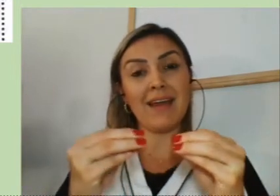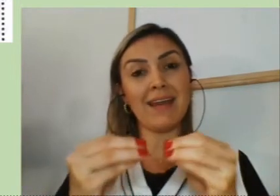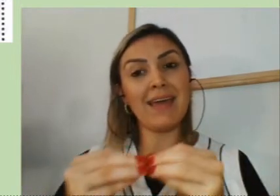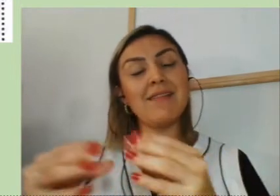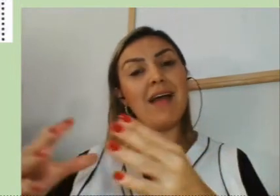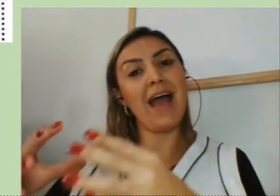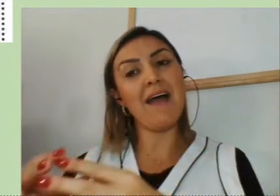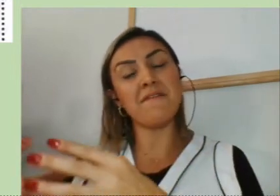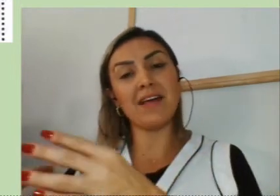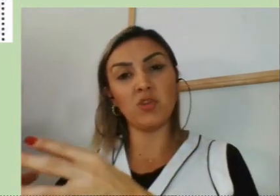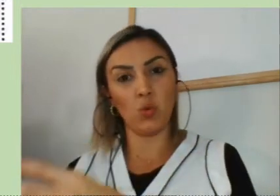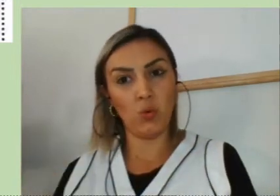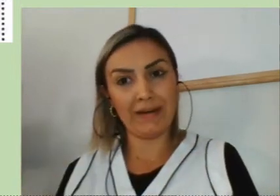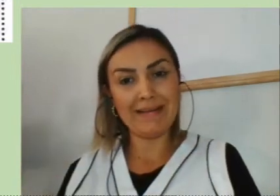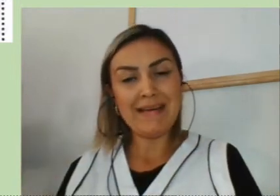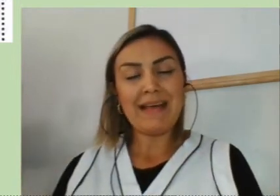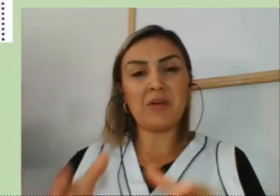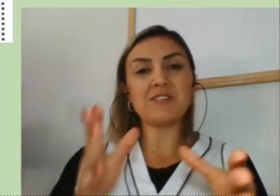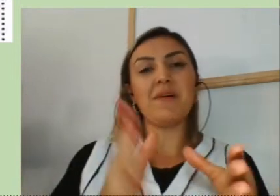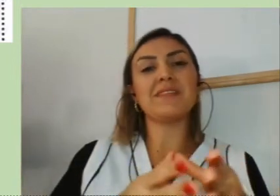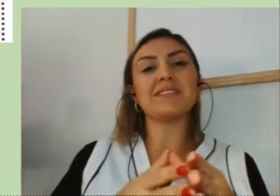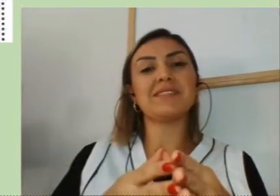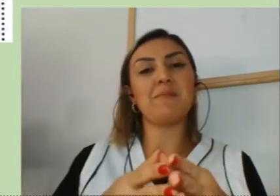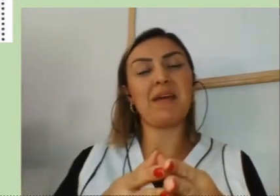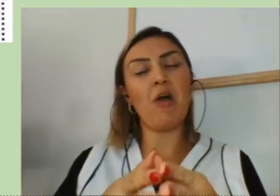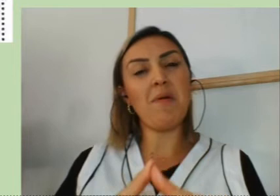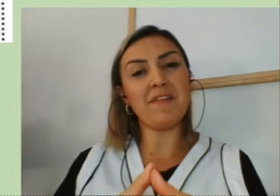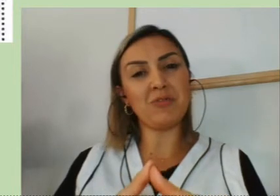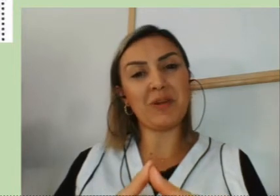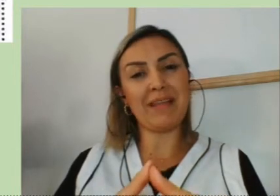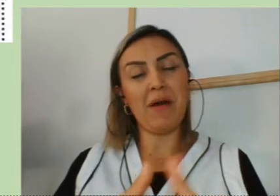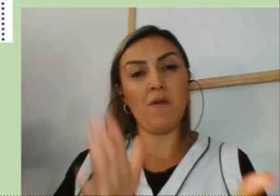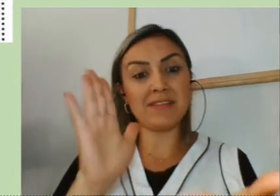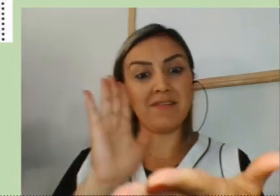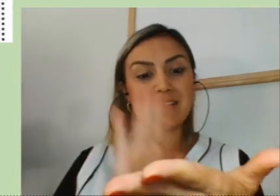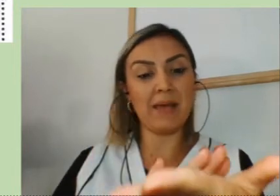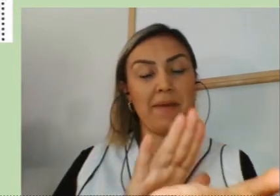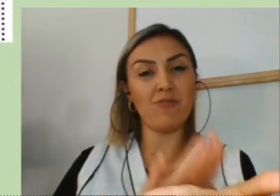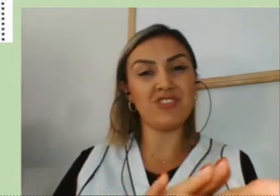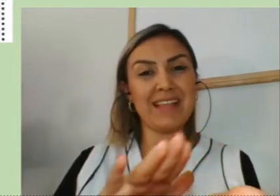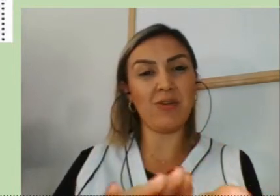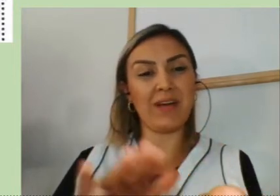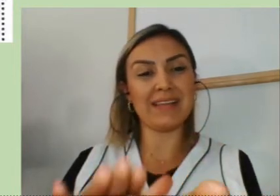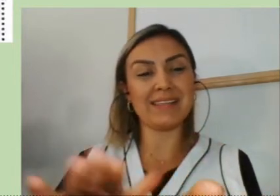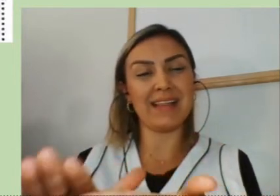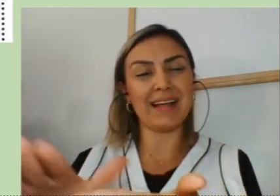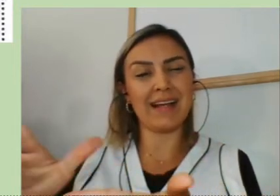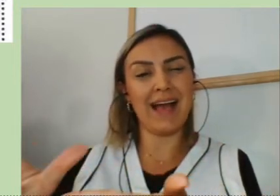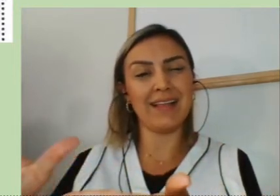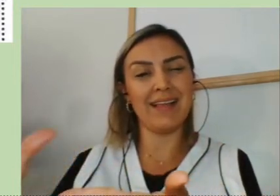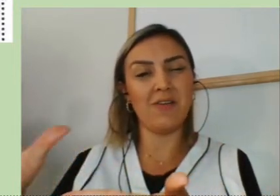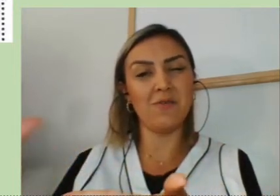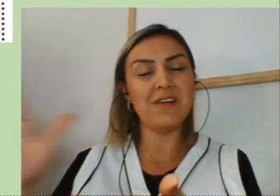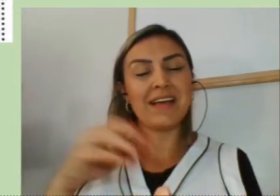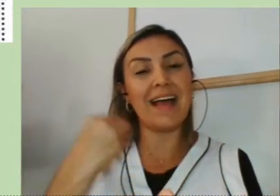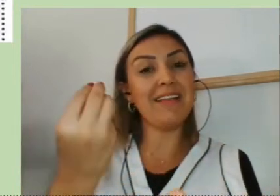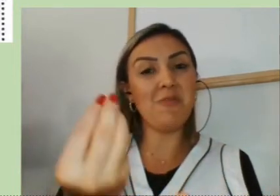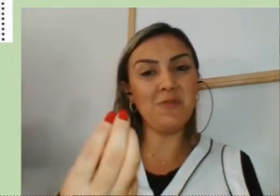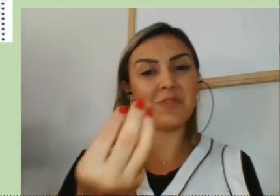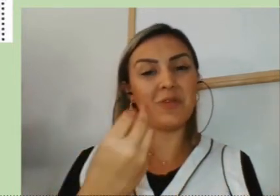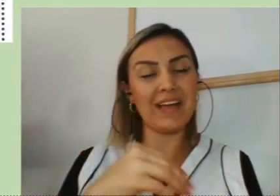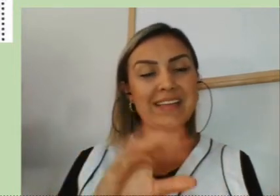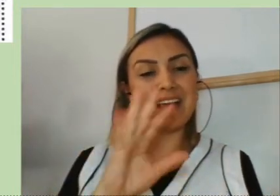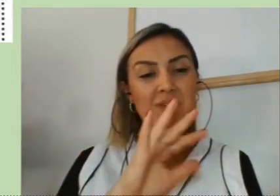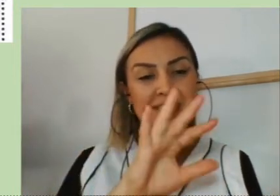aprenderem a ler a fatura. Próxima vez que você pegar uma fatura na mão, você vai saber onde está localizada